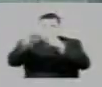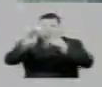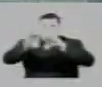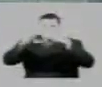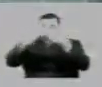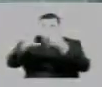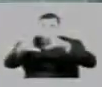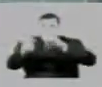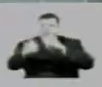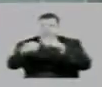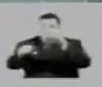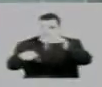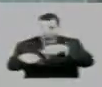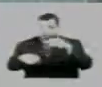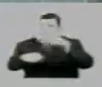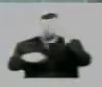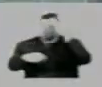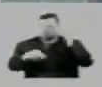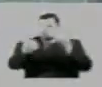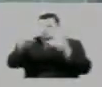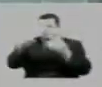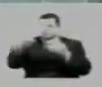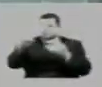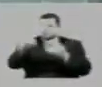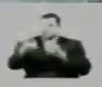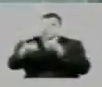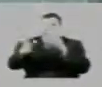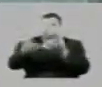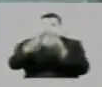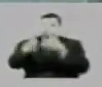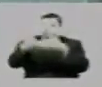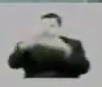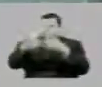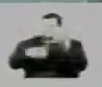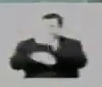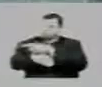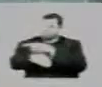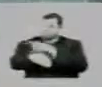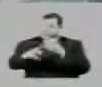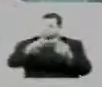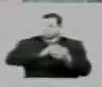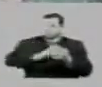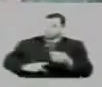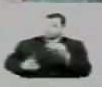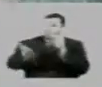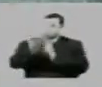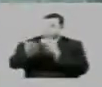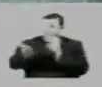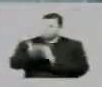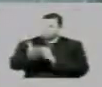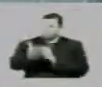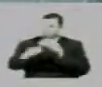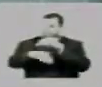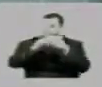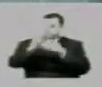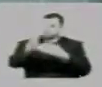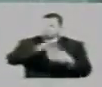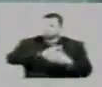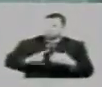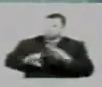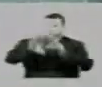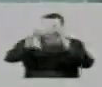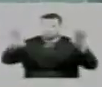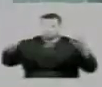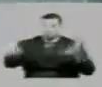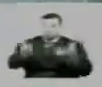da Copa do Mundo, estará aqui amanhã às 8h30 da manhã. E quero pedir a Vossa Excelência, na ausência de outros deputados